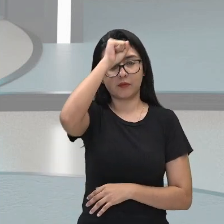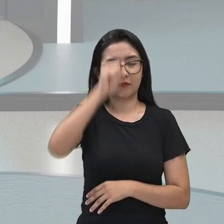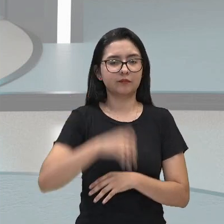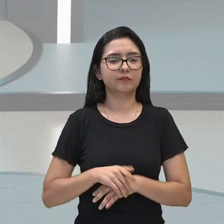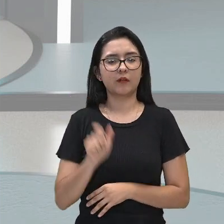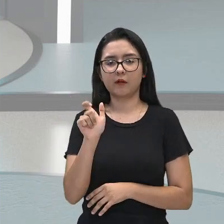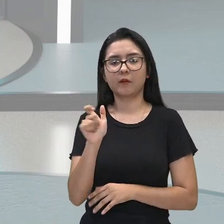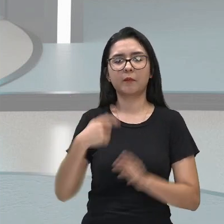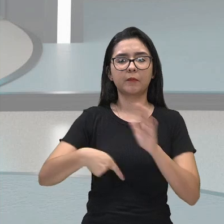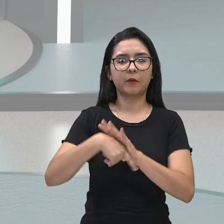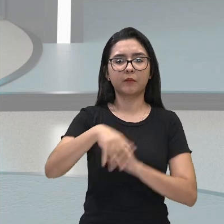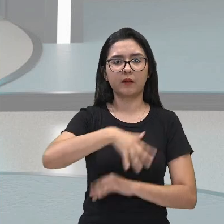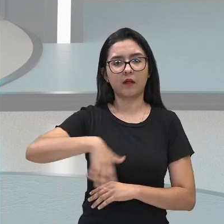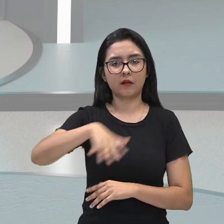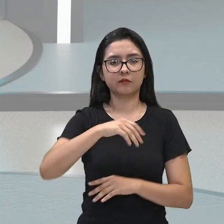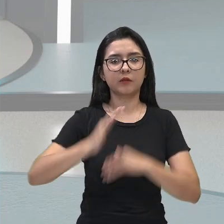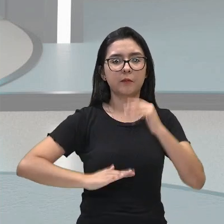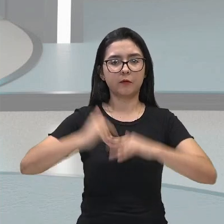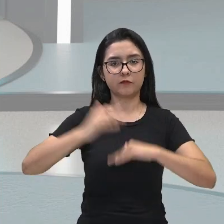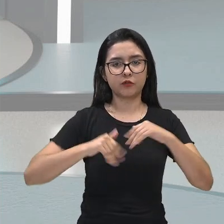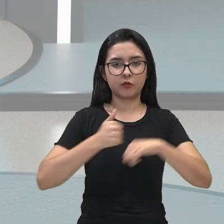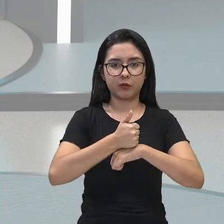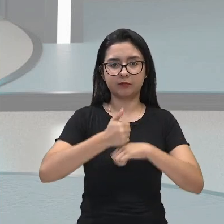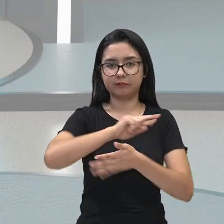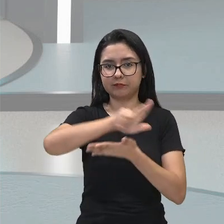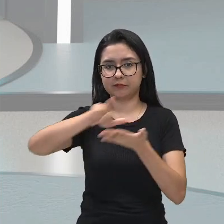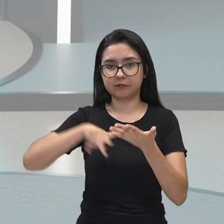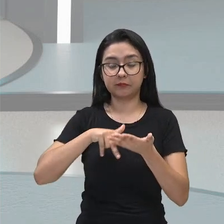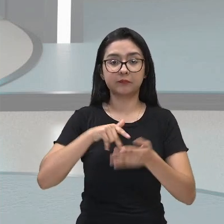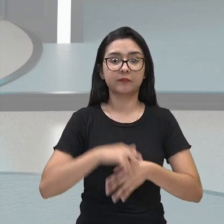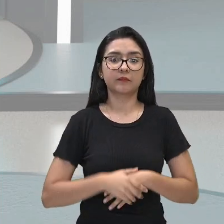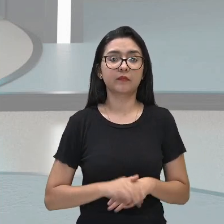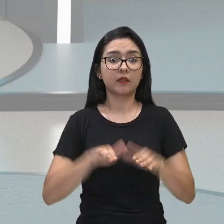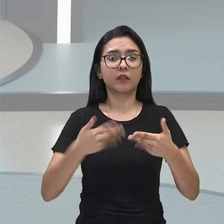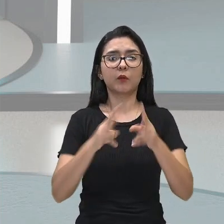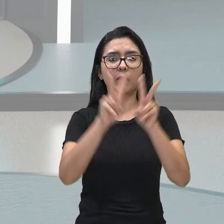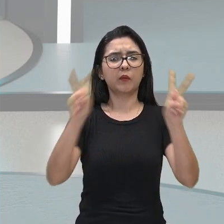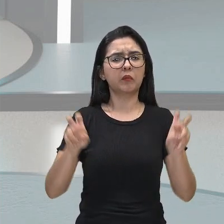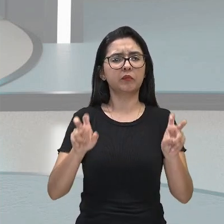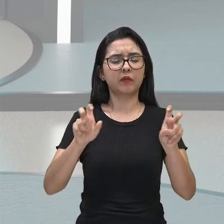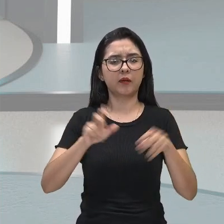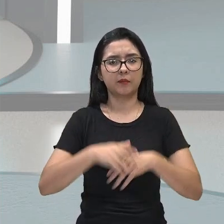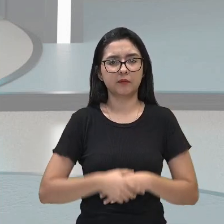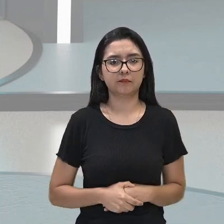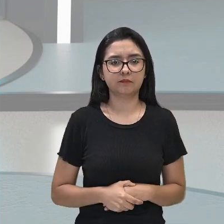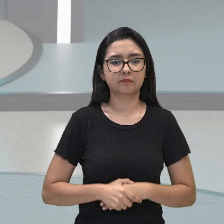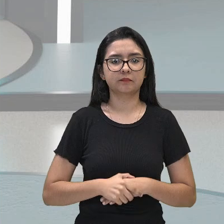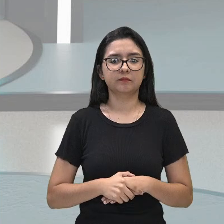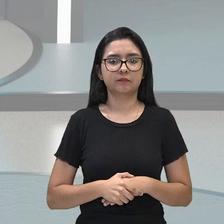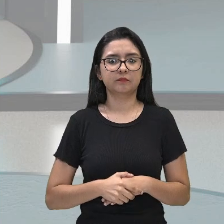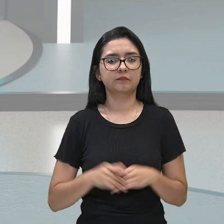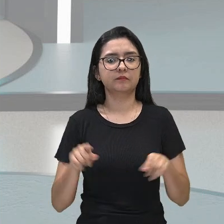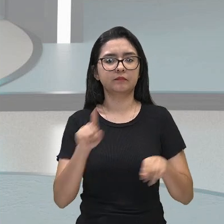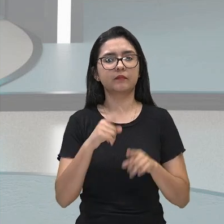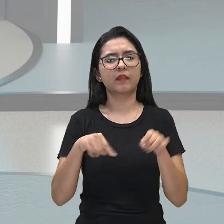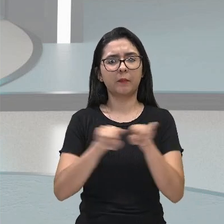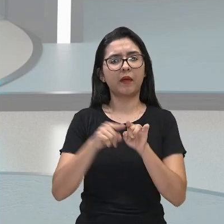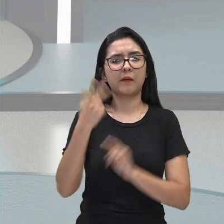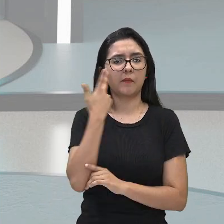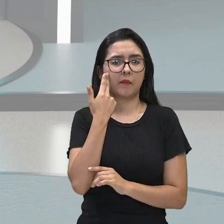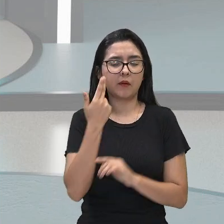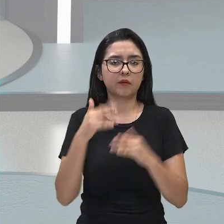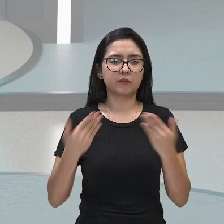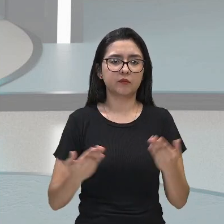palavrinhas relacionadas às profissões. E aí, professor, um tema tão abrangente, tão comum ao